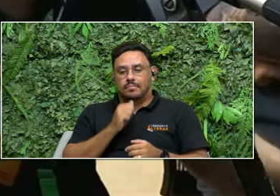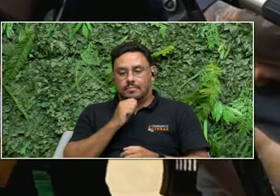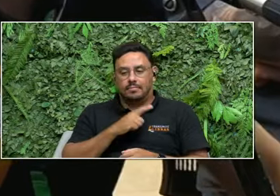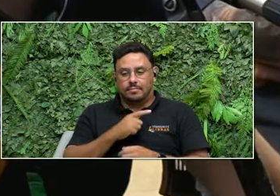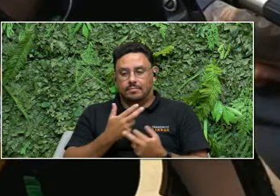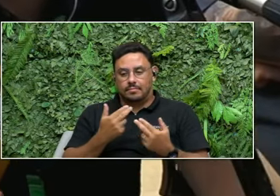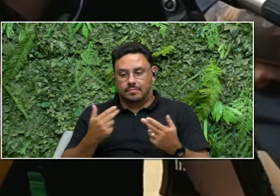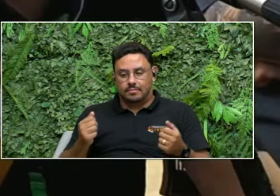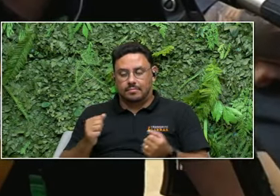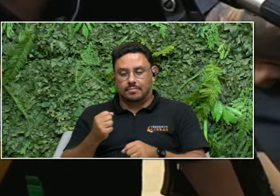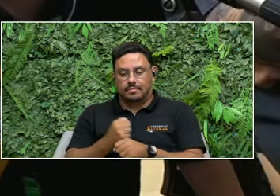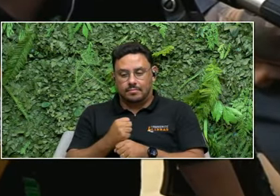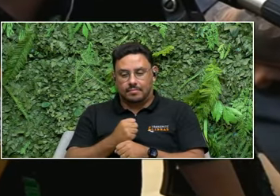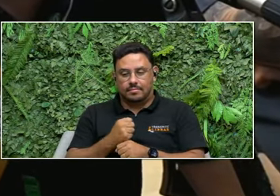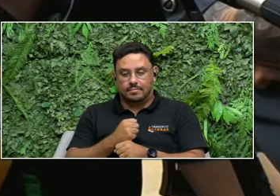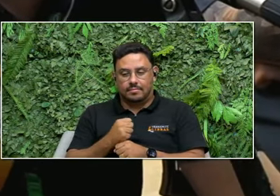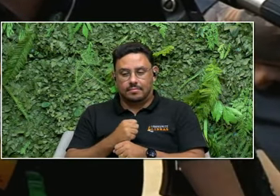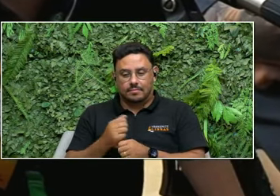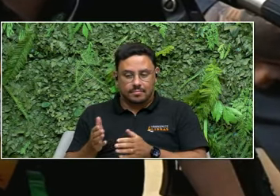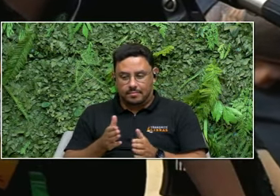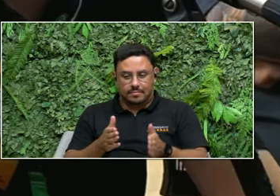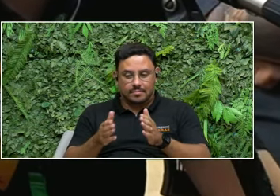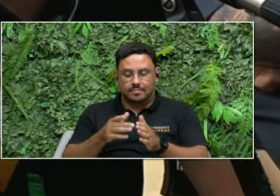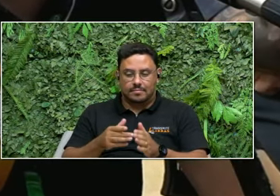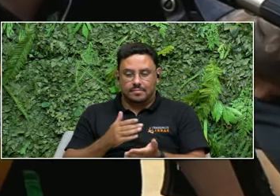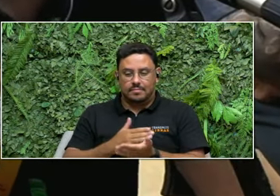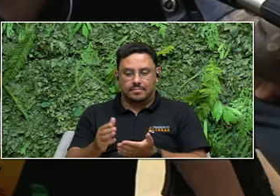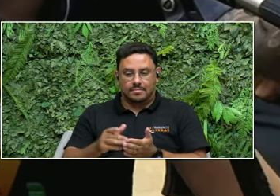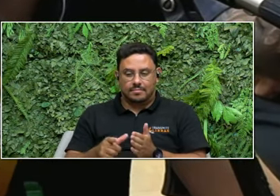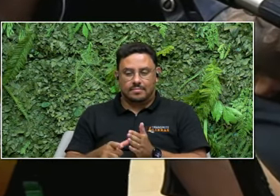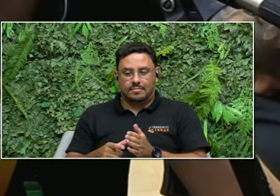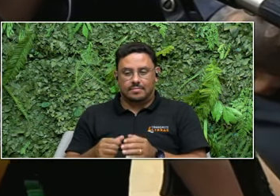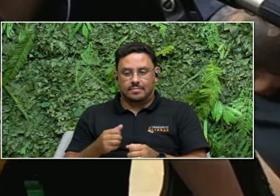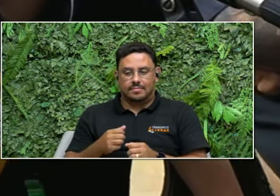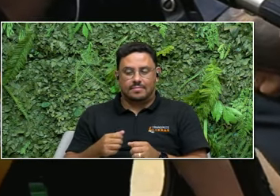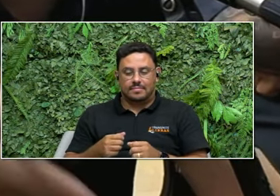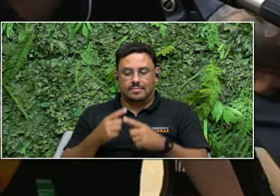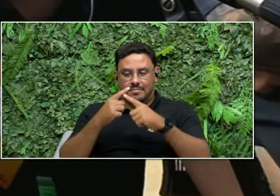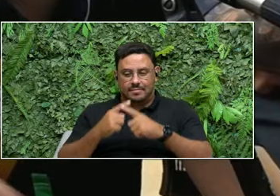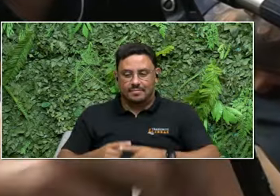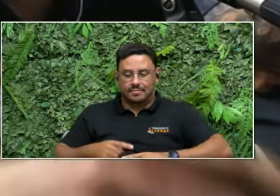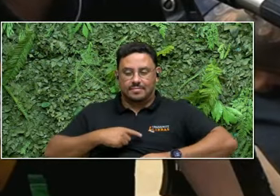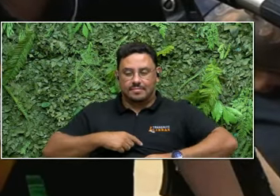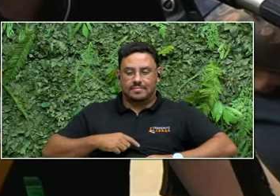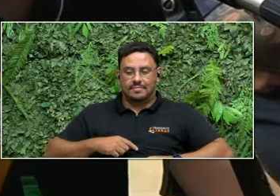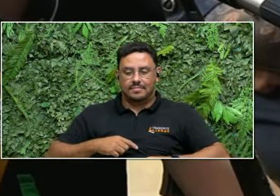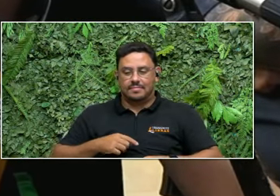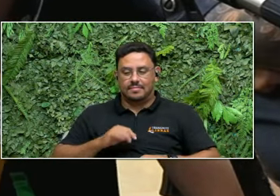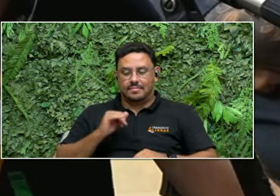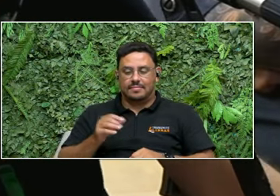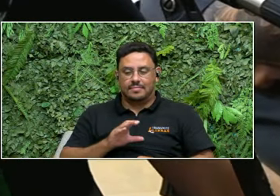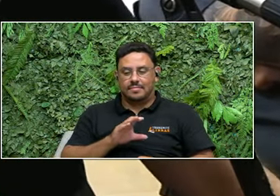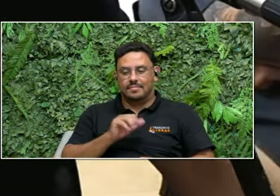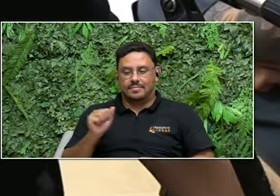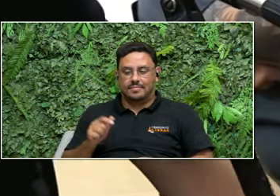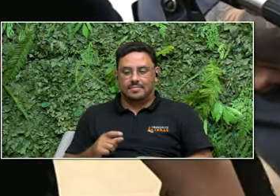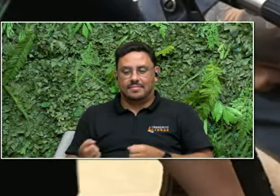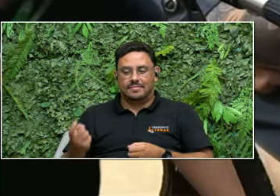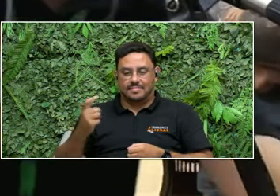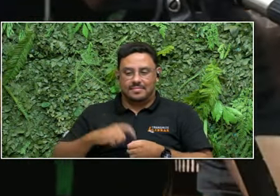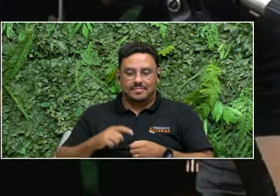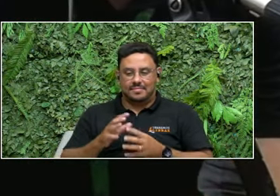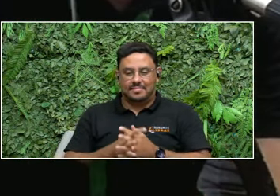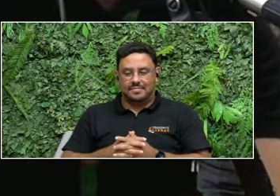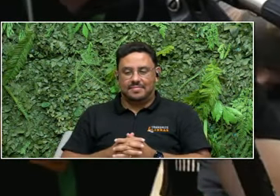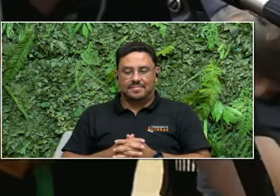tem vários anos de estrada já ahe começou ontem não bac ridade eu jurei ele pro clássico da volta